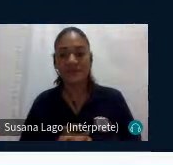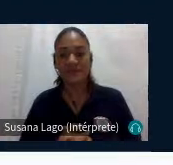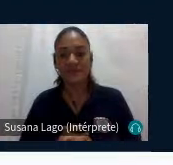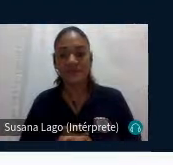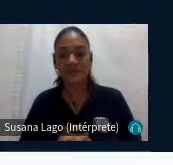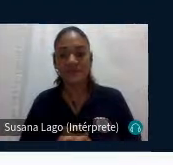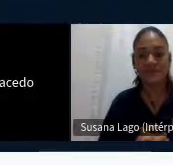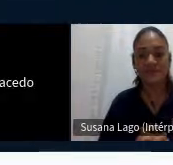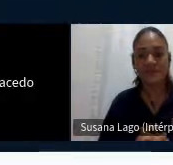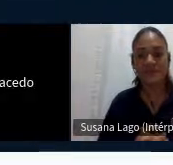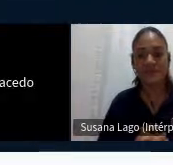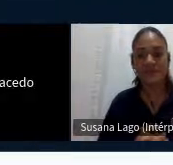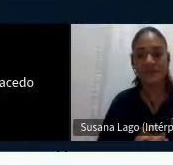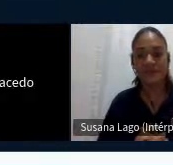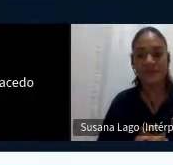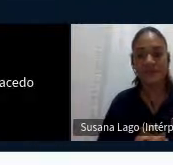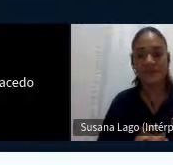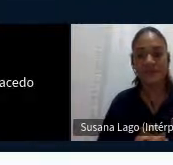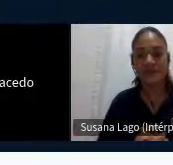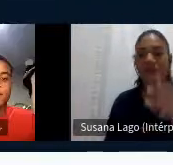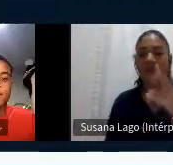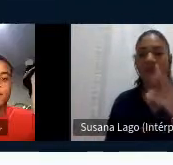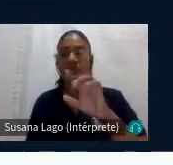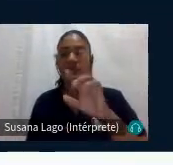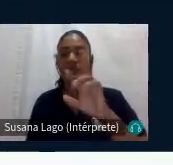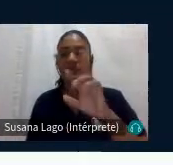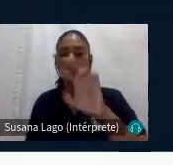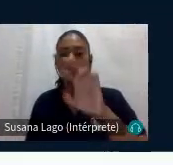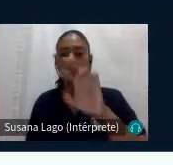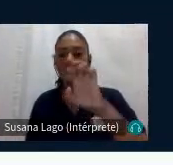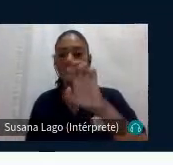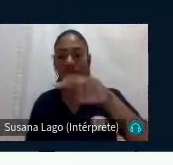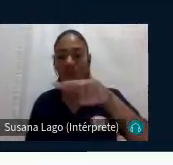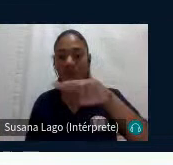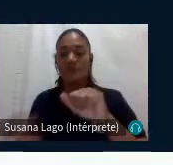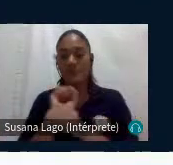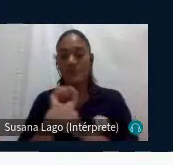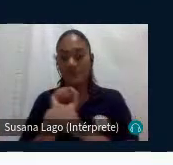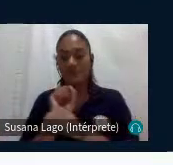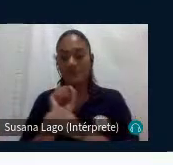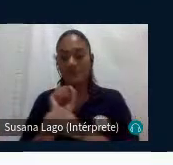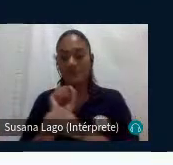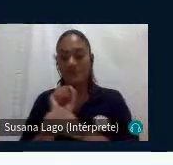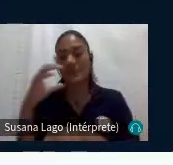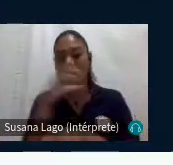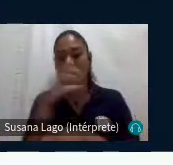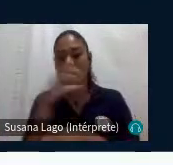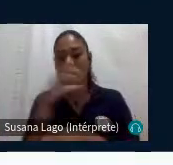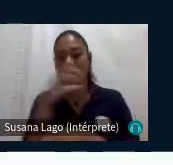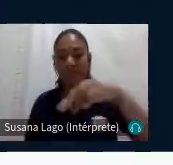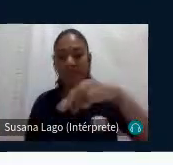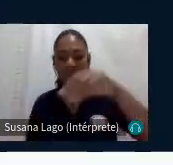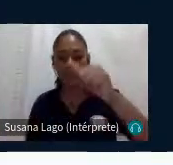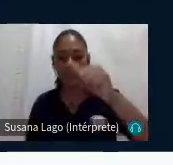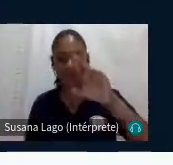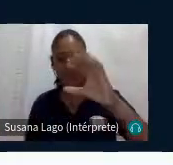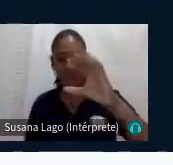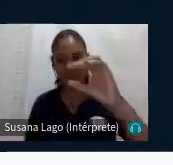Enquanto o Renan não chega, vou pegar só um ganchinho, Renan, rapidinho, tá? Mas pode ligar a câmera, é bom que a gente divide um